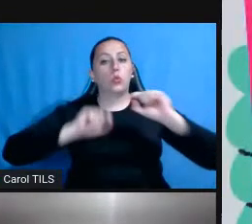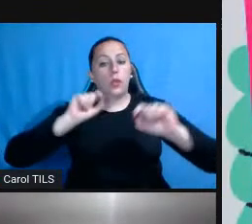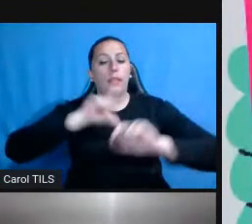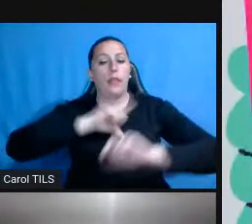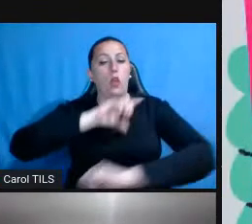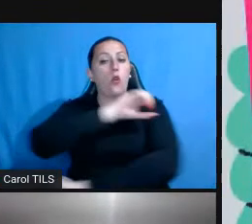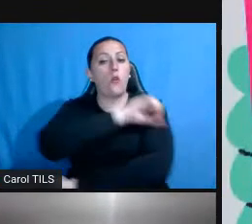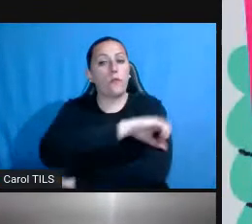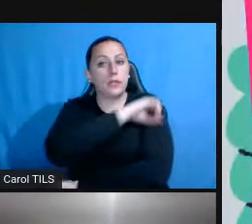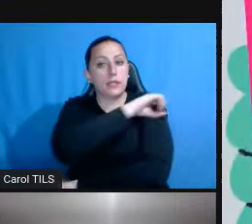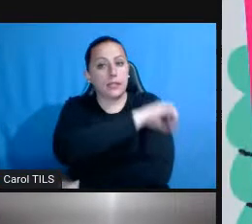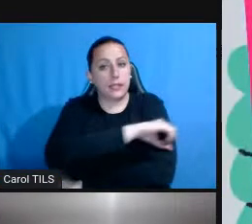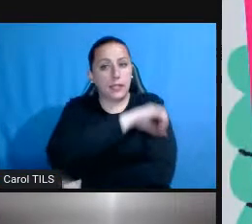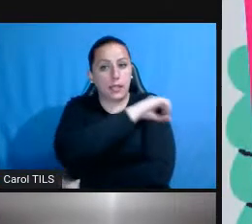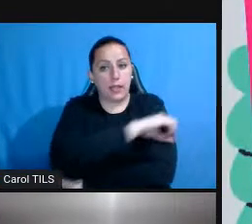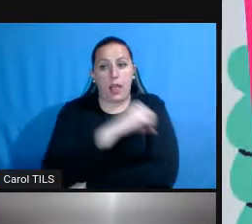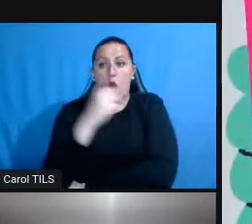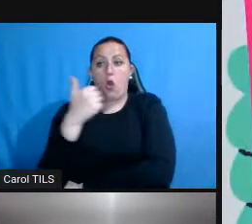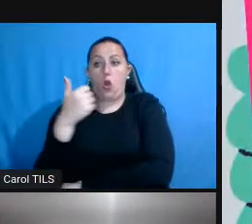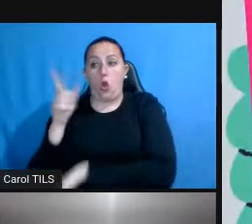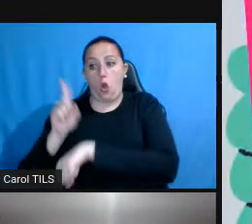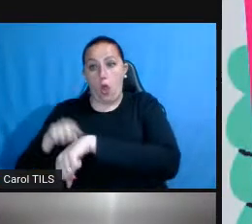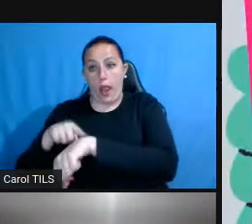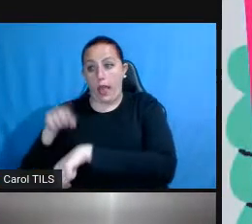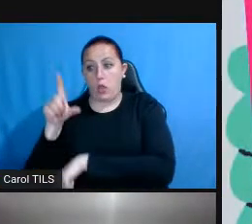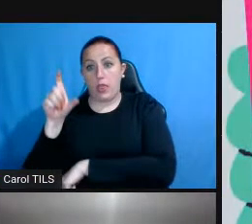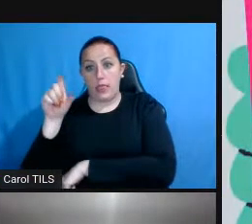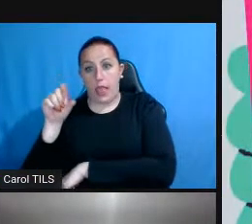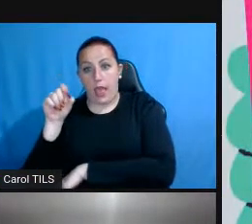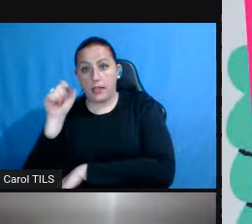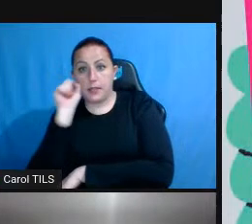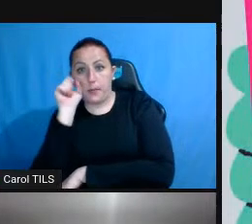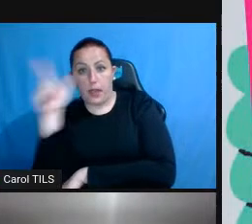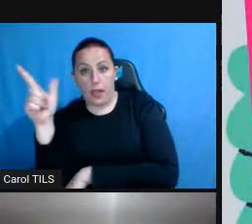do Moodle das 10 às 12, tá?